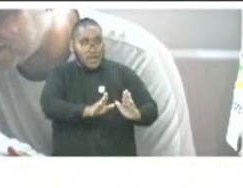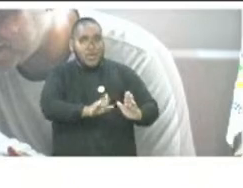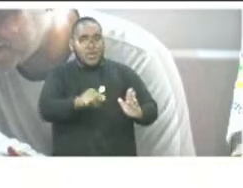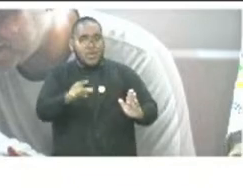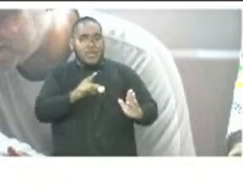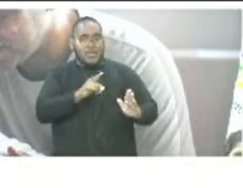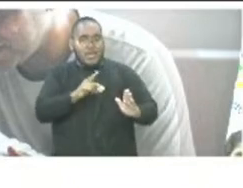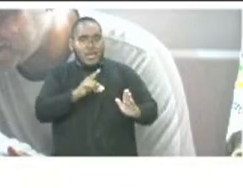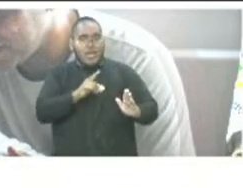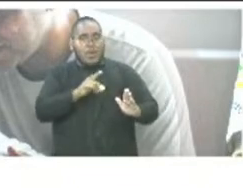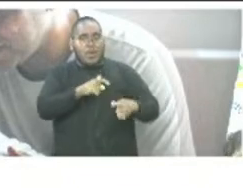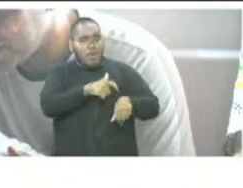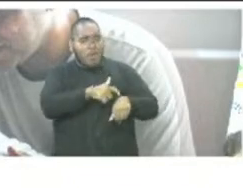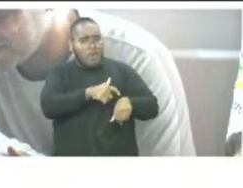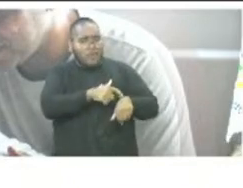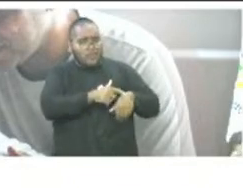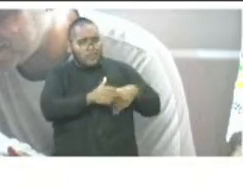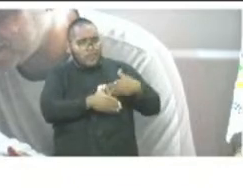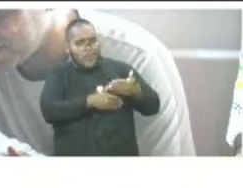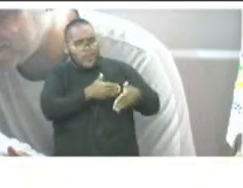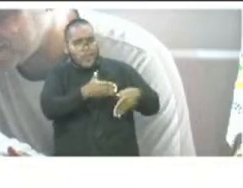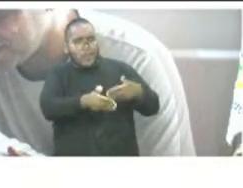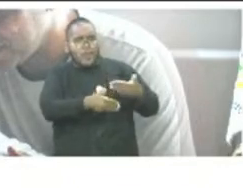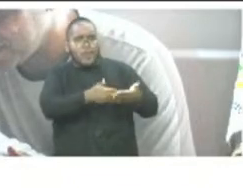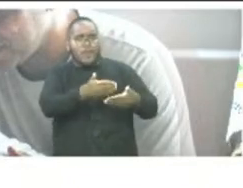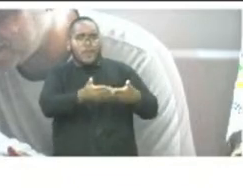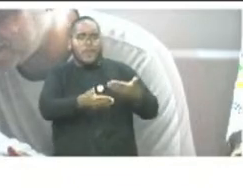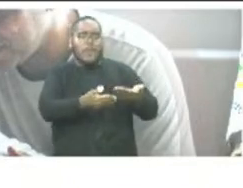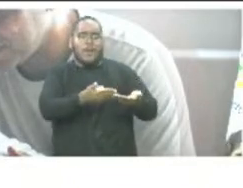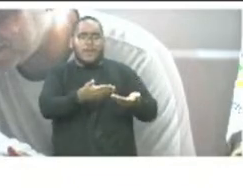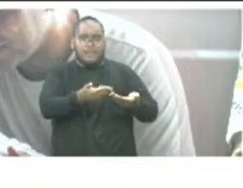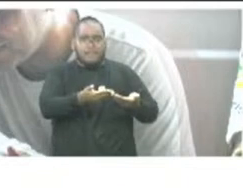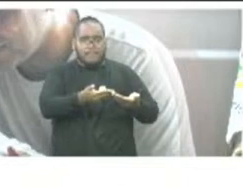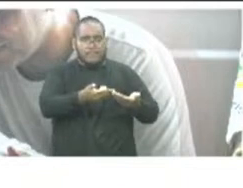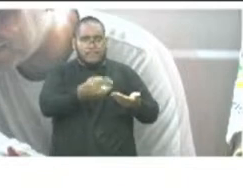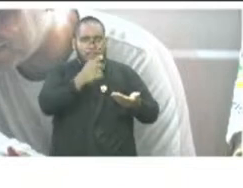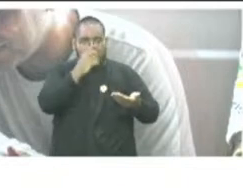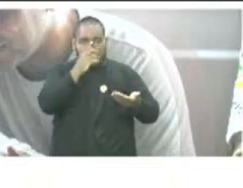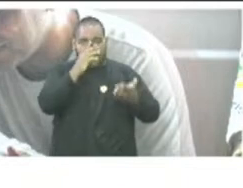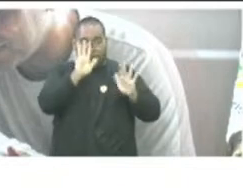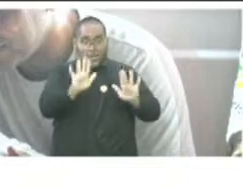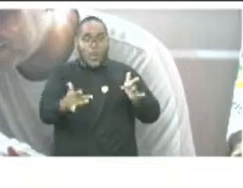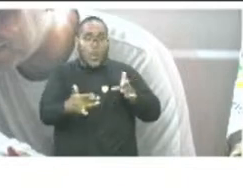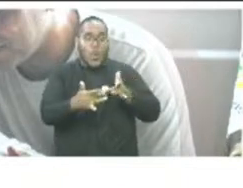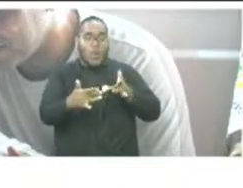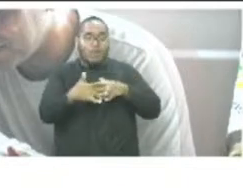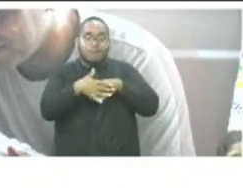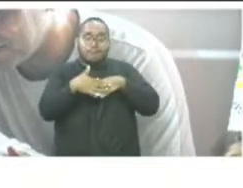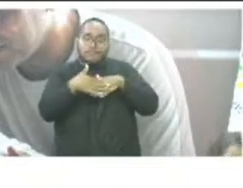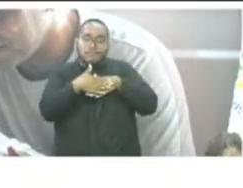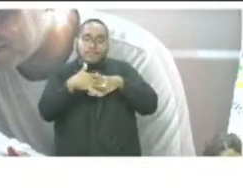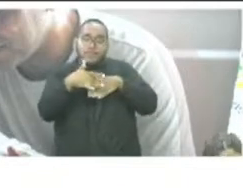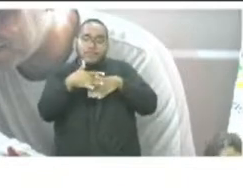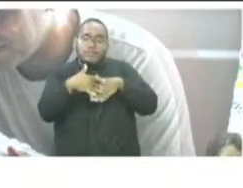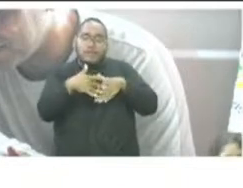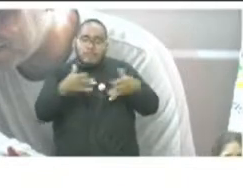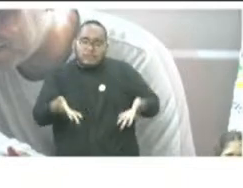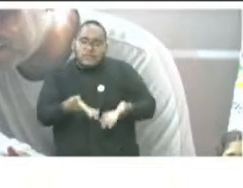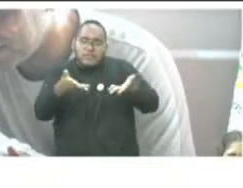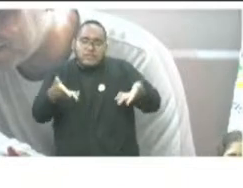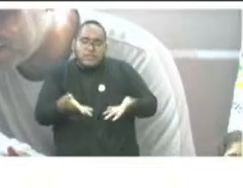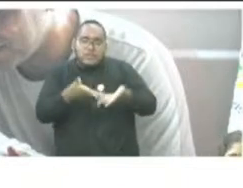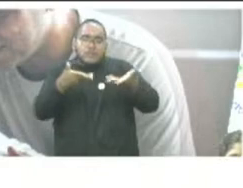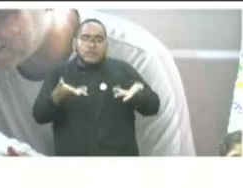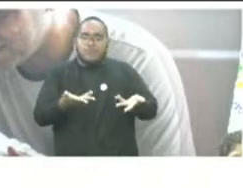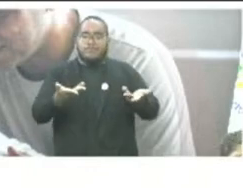querer amamentar ali no primeiro, segundo de vida, mas o contato pele a pele vai promover esse estímulo. Então, se eu